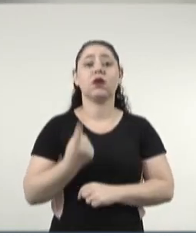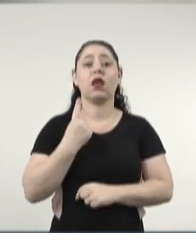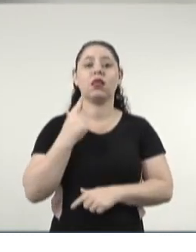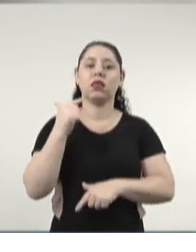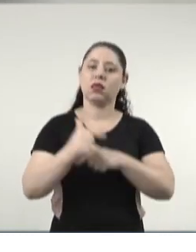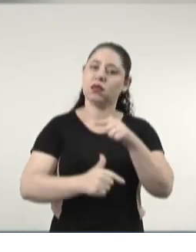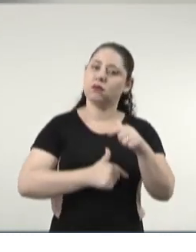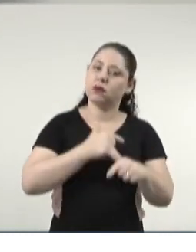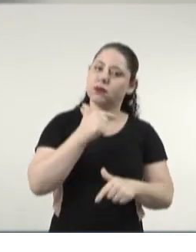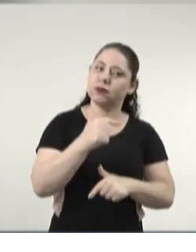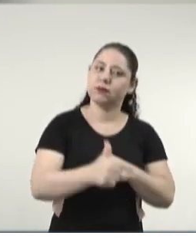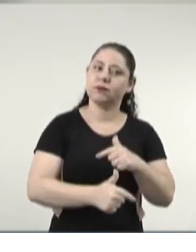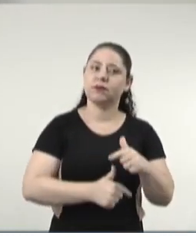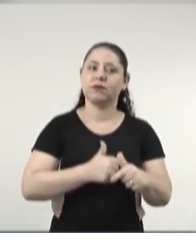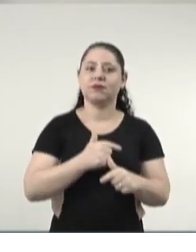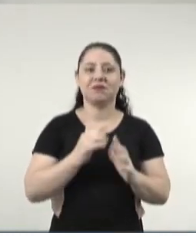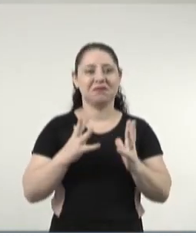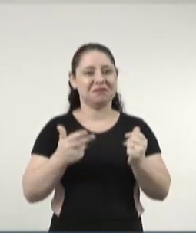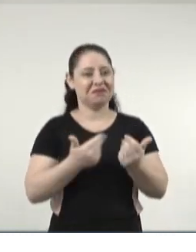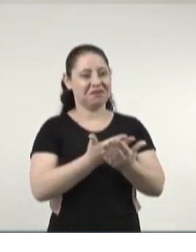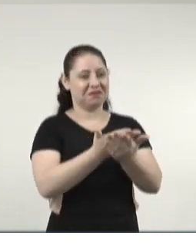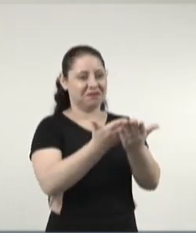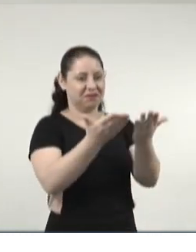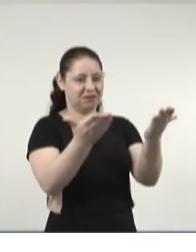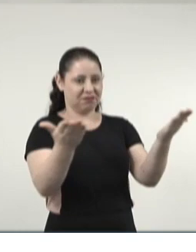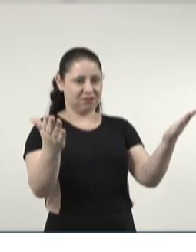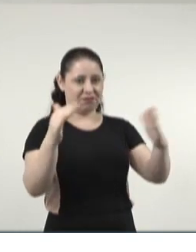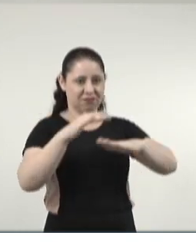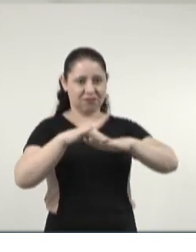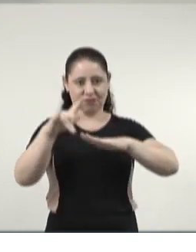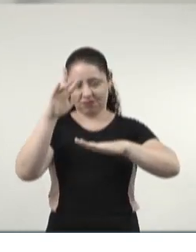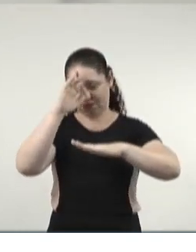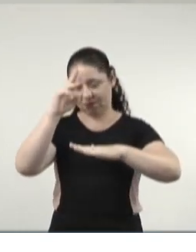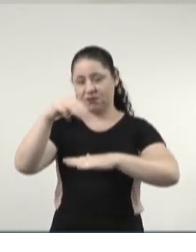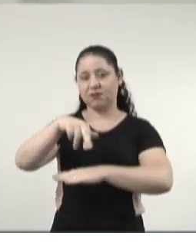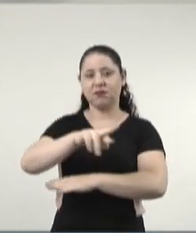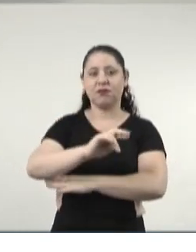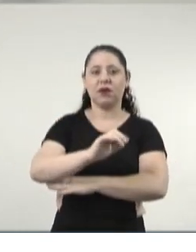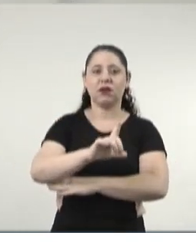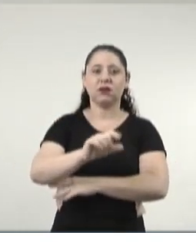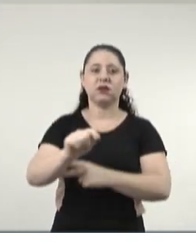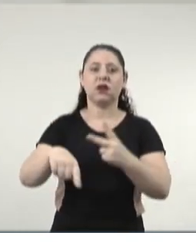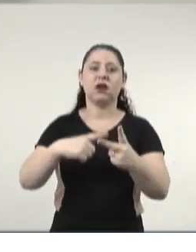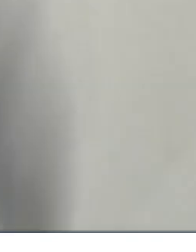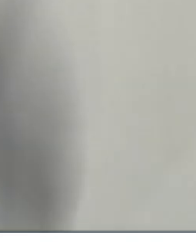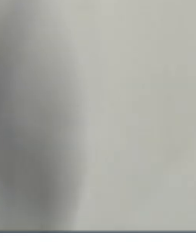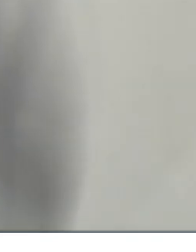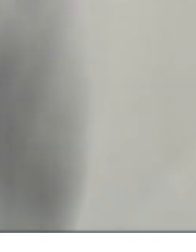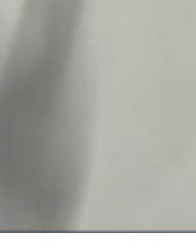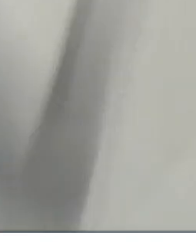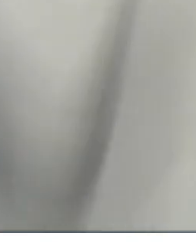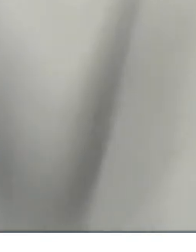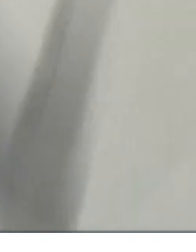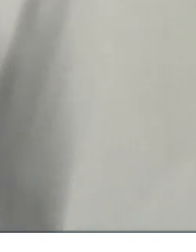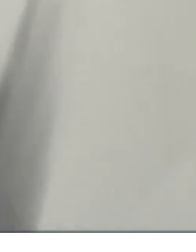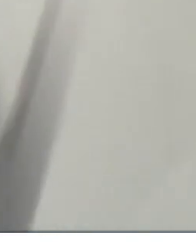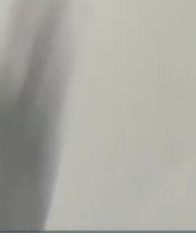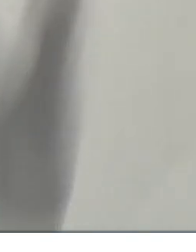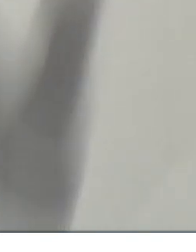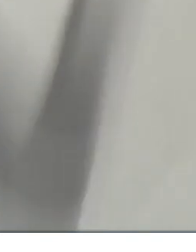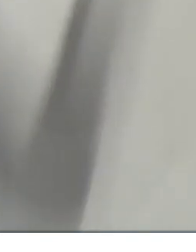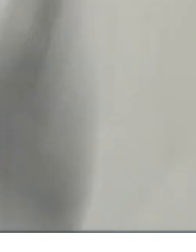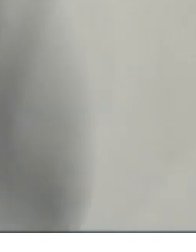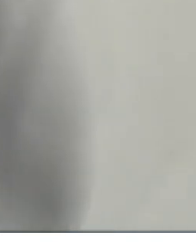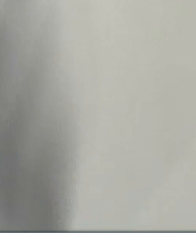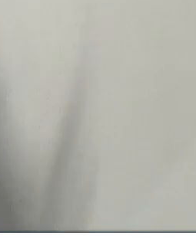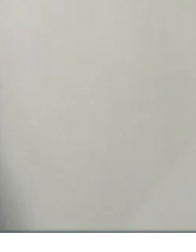de trabalhar com todos vocês que estão ali na mesa, a doutora Marcela, a doutora Priscila, que hoje cuida da minha mãe, a doutora